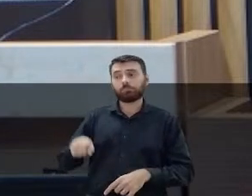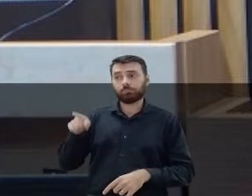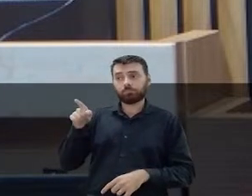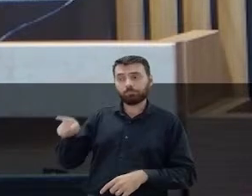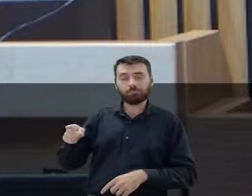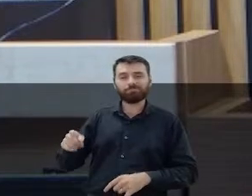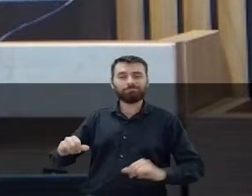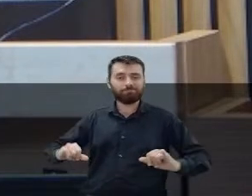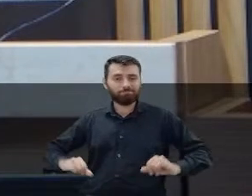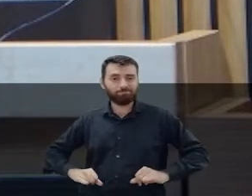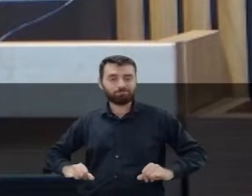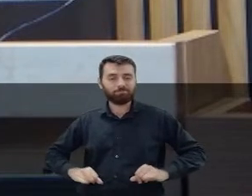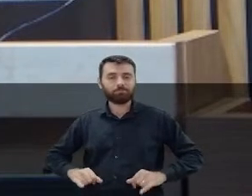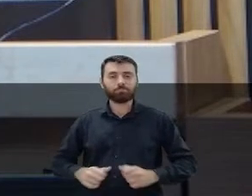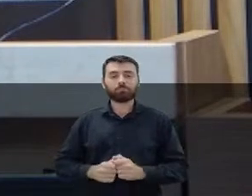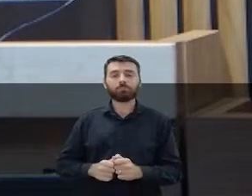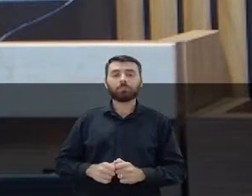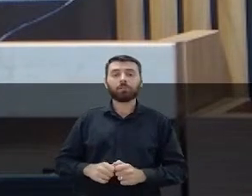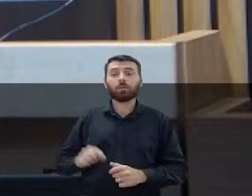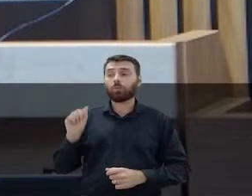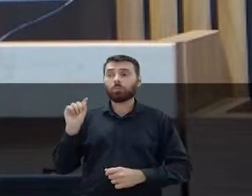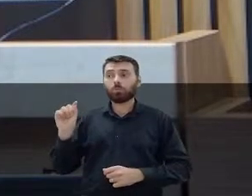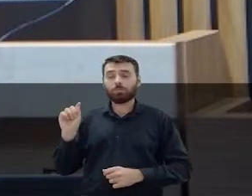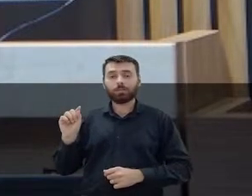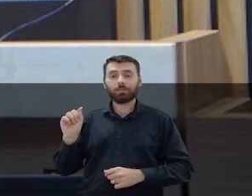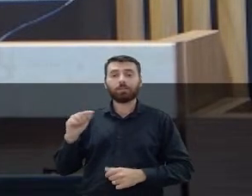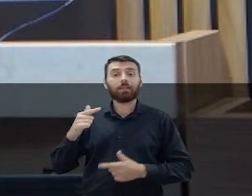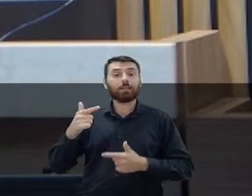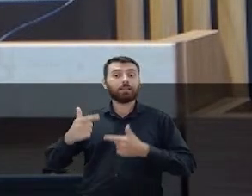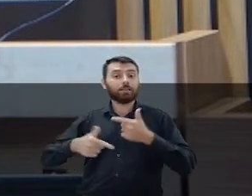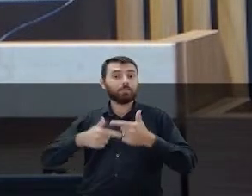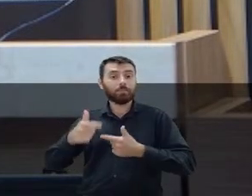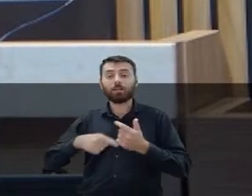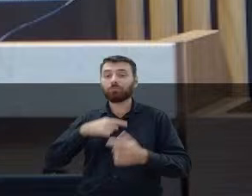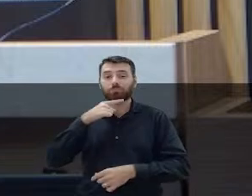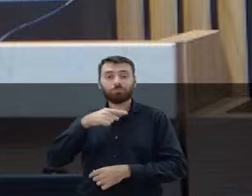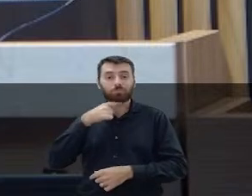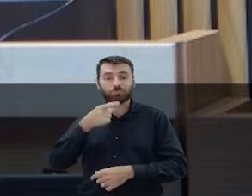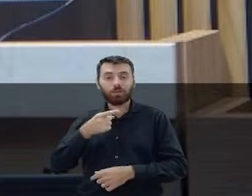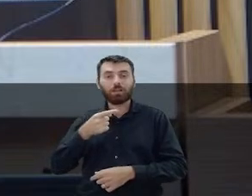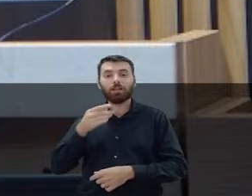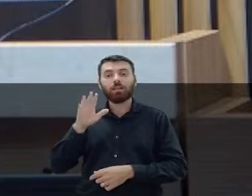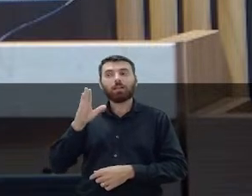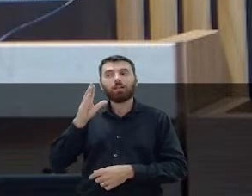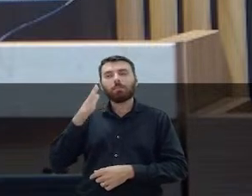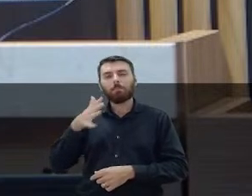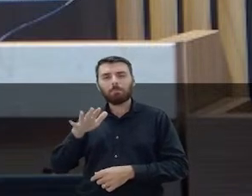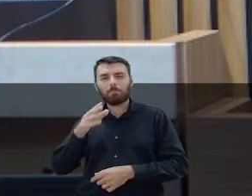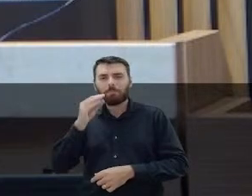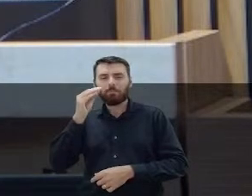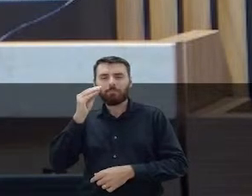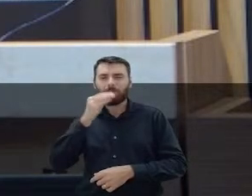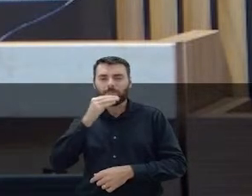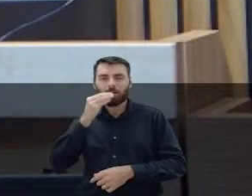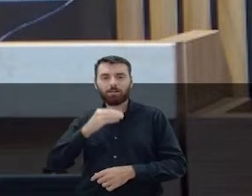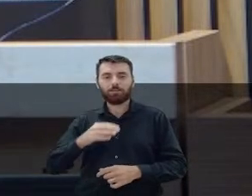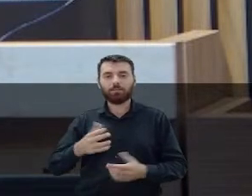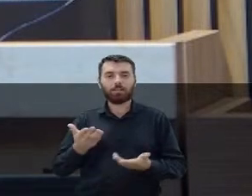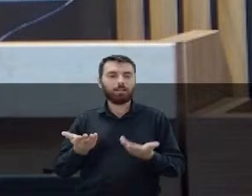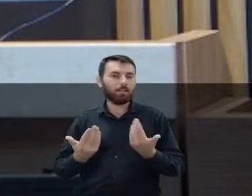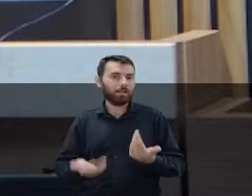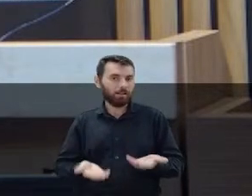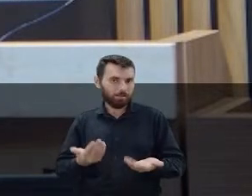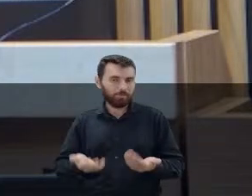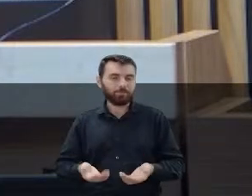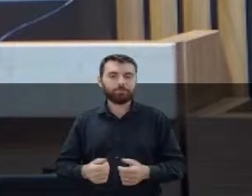é incapacidade laborativa em grau leve. O laudo aponta que